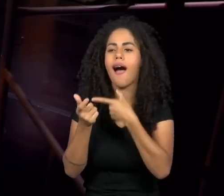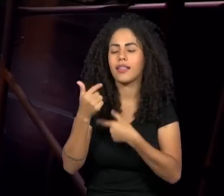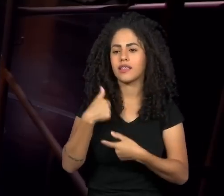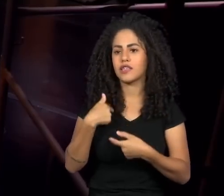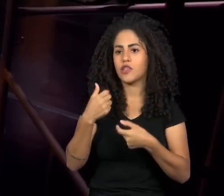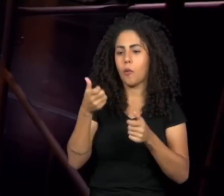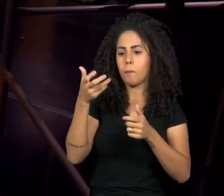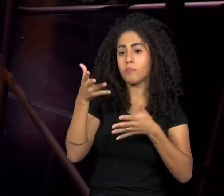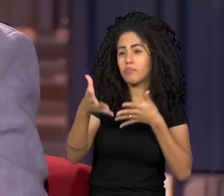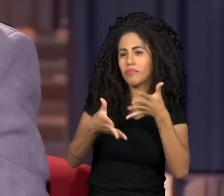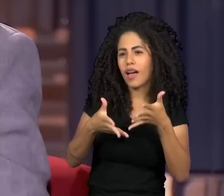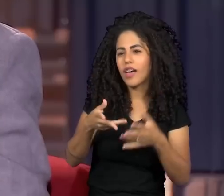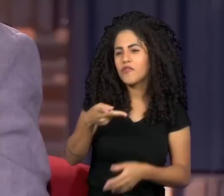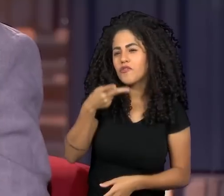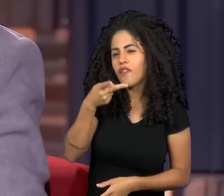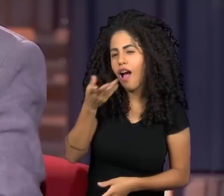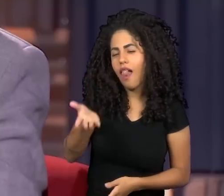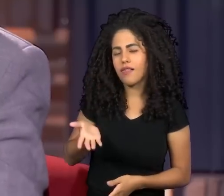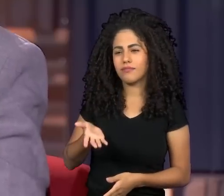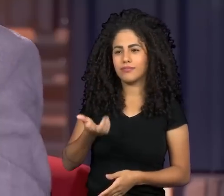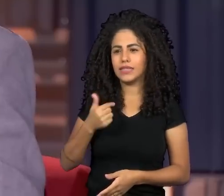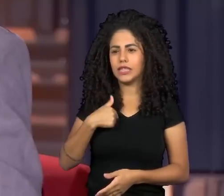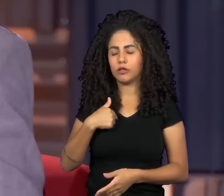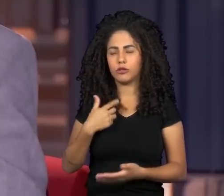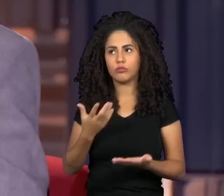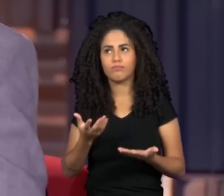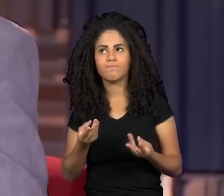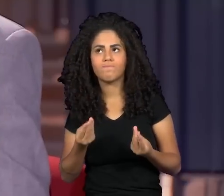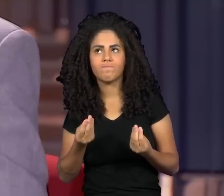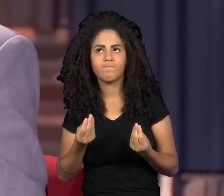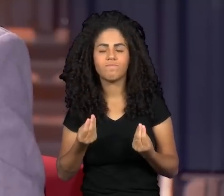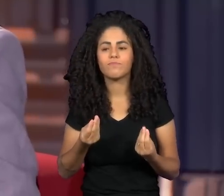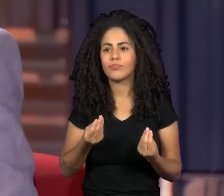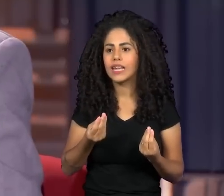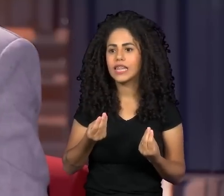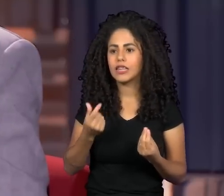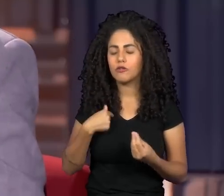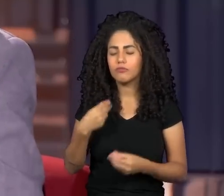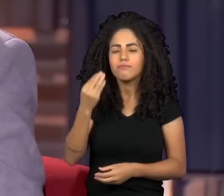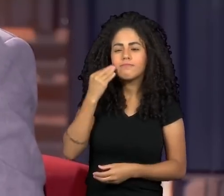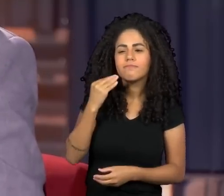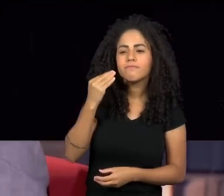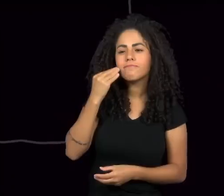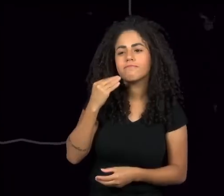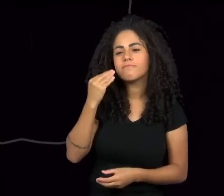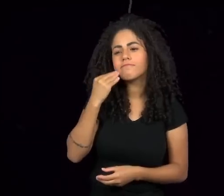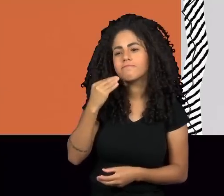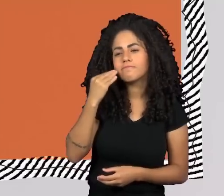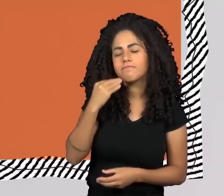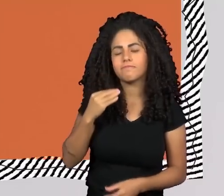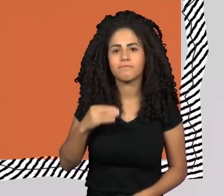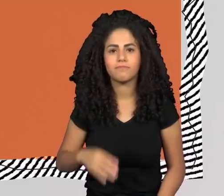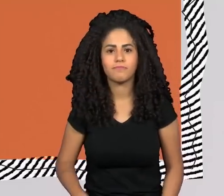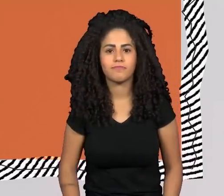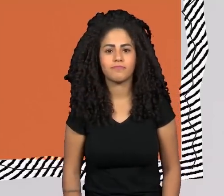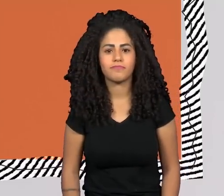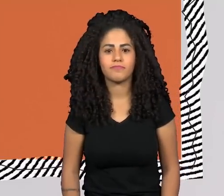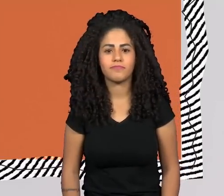falo, estratégico nas coisas que eu bato. E apanho pra caramba também, né? Claro. Como é seu